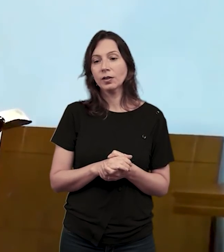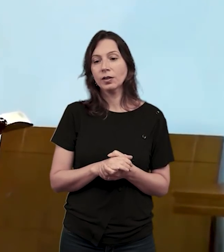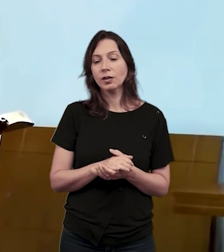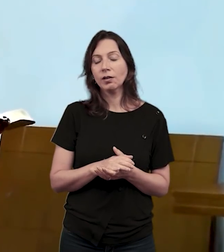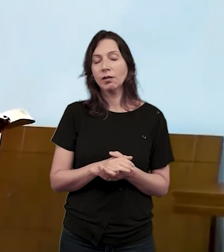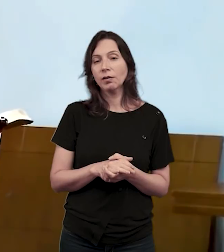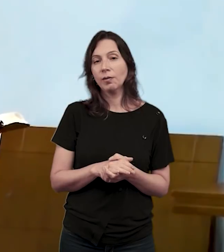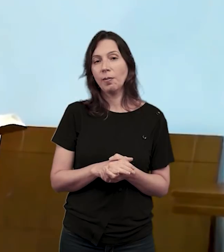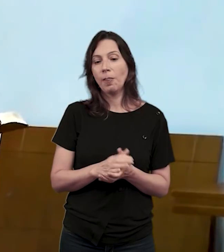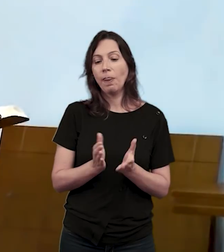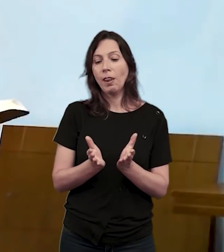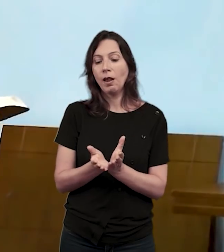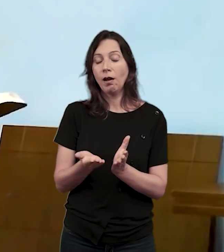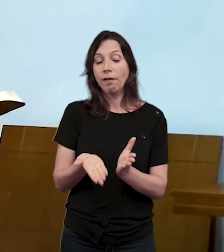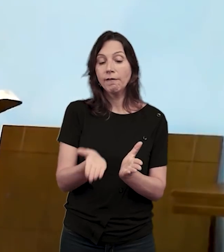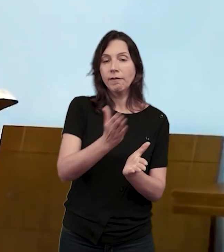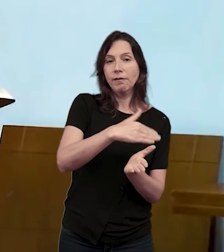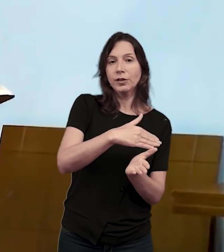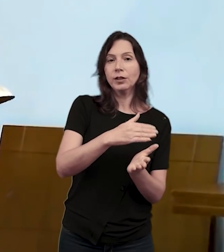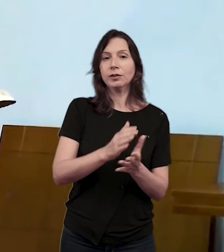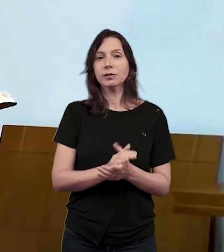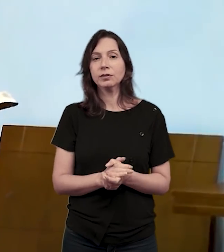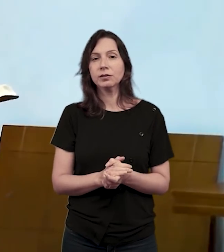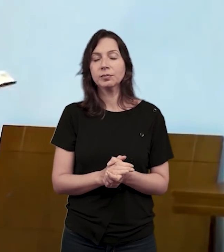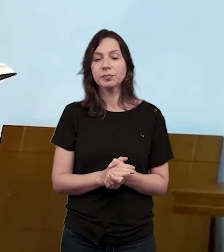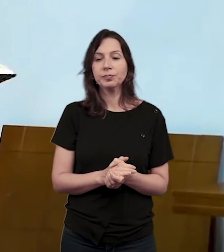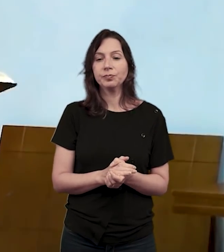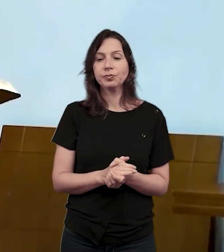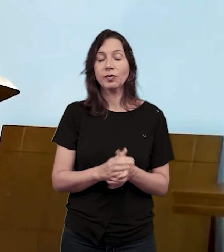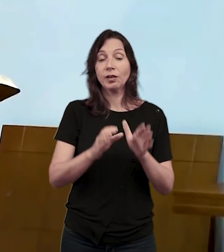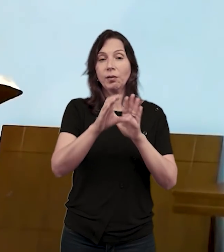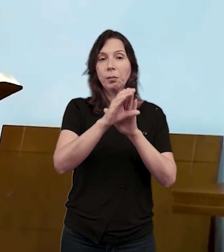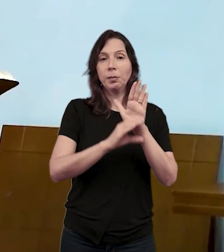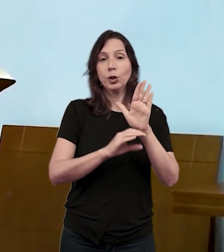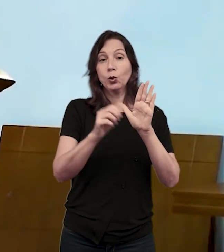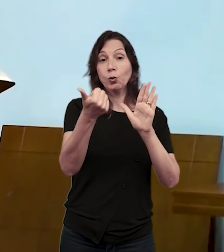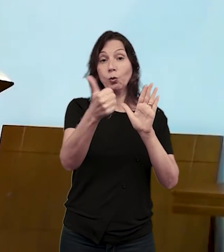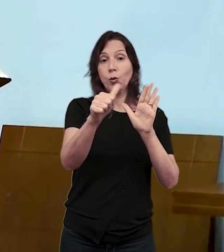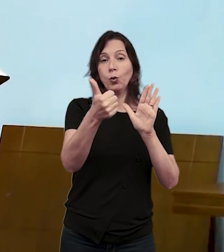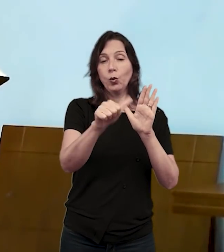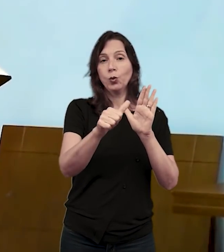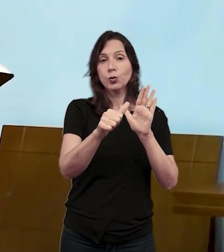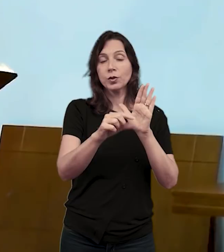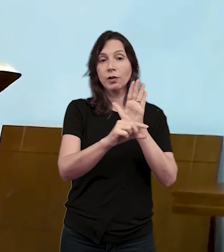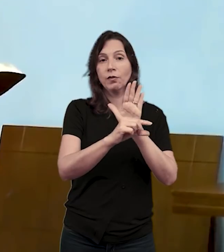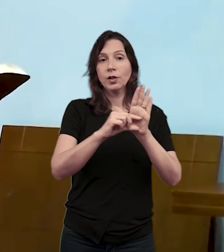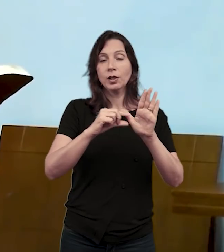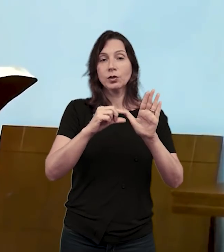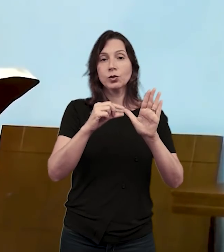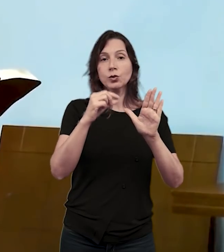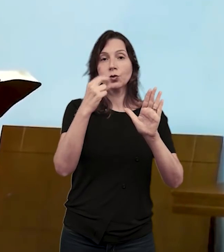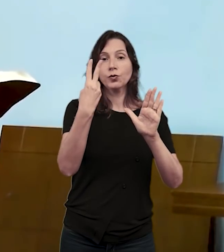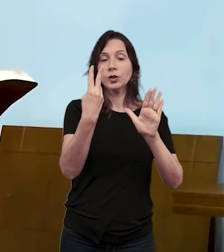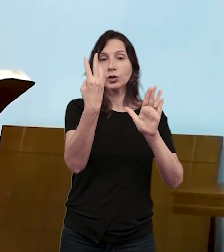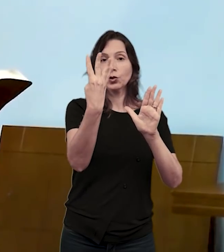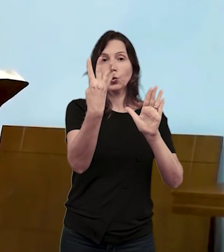É só na mesma página aí. Capítulo 11. Verso 24